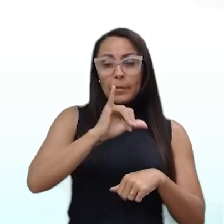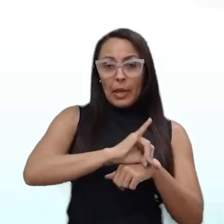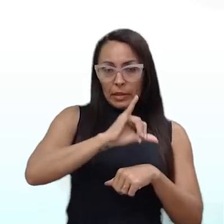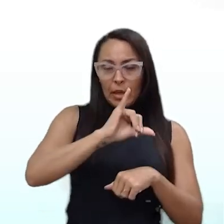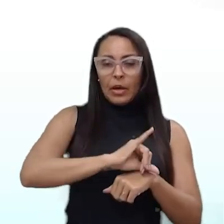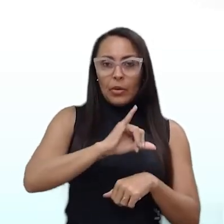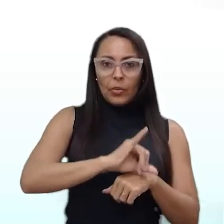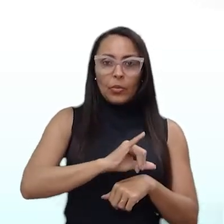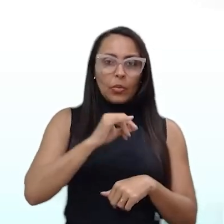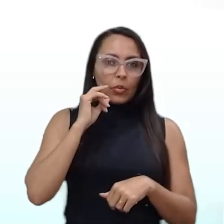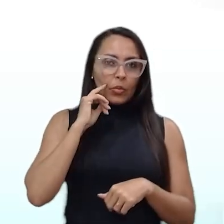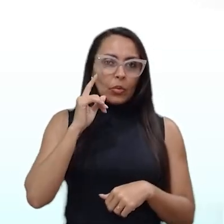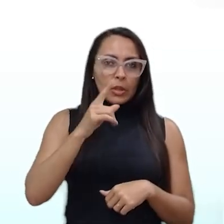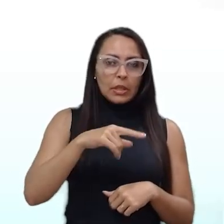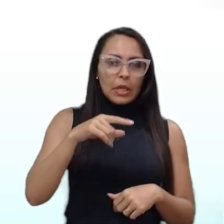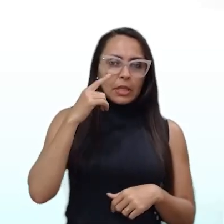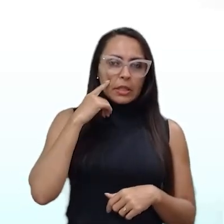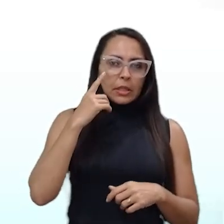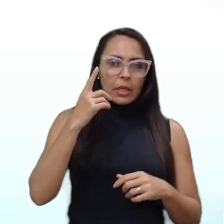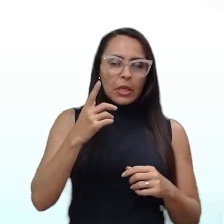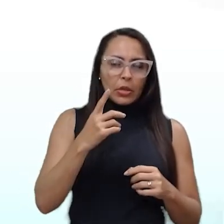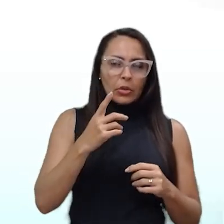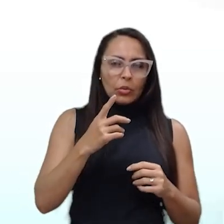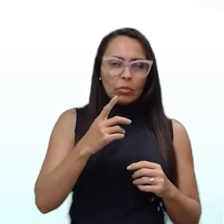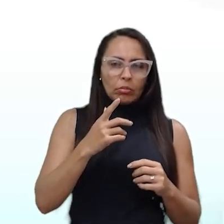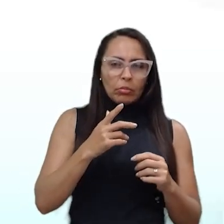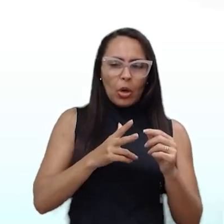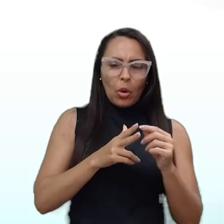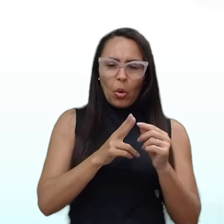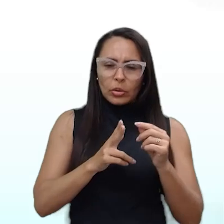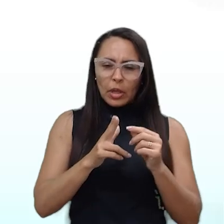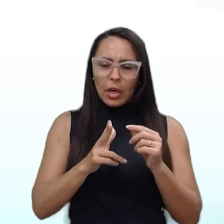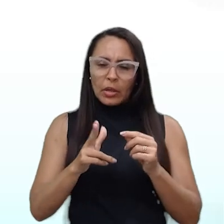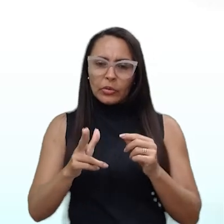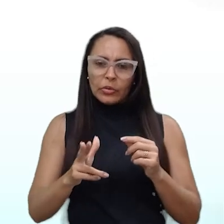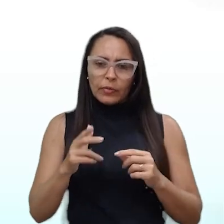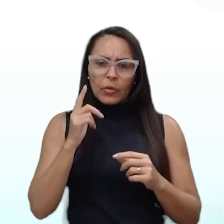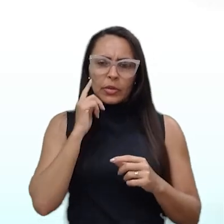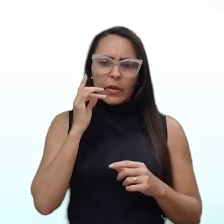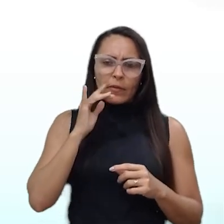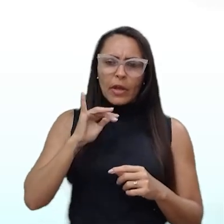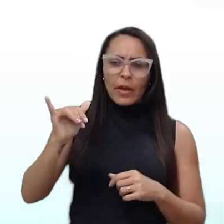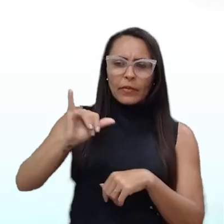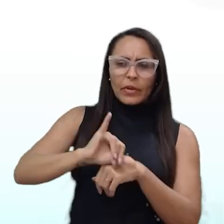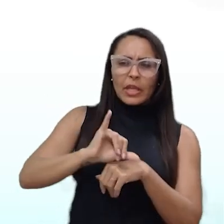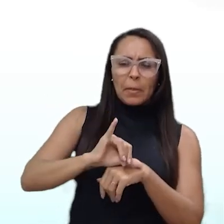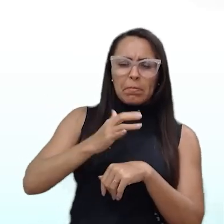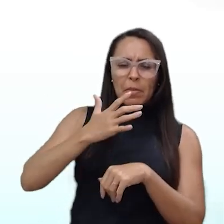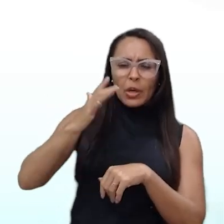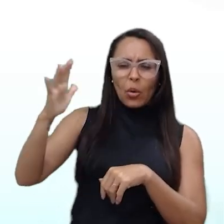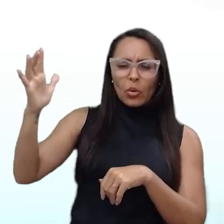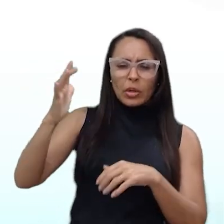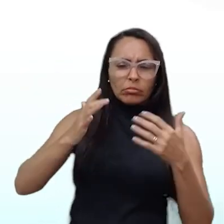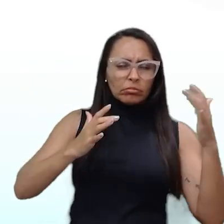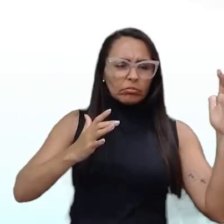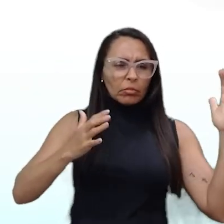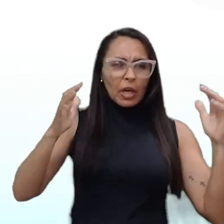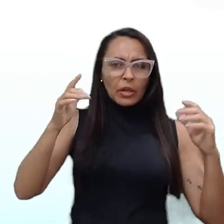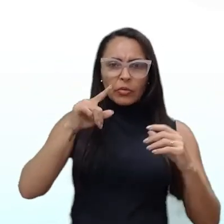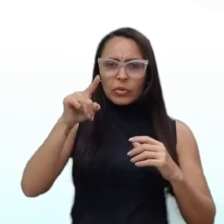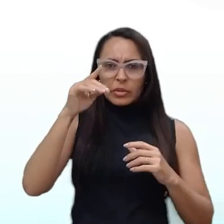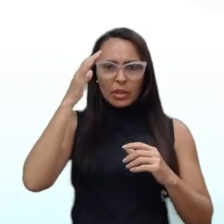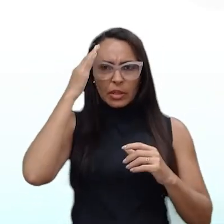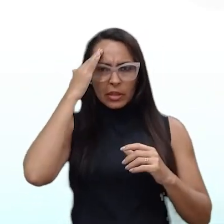está sendo cortado, e você vê aqueles ferrinhos, aquela coisa brilhosa. Bom, para você que não